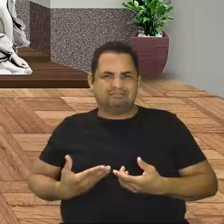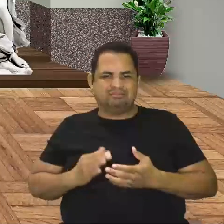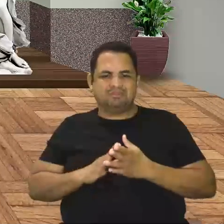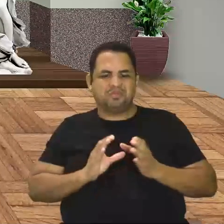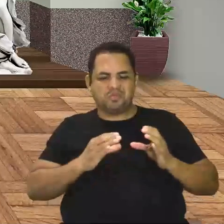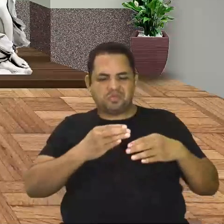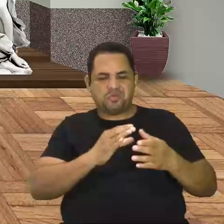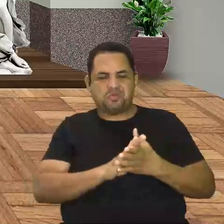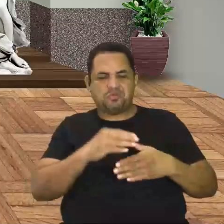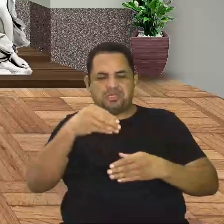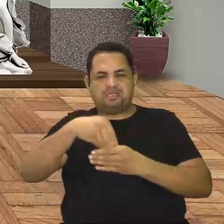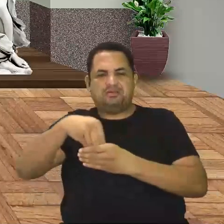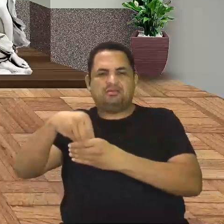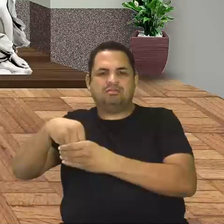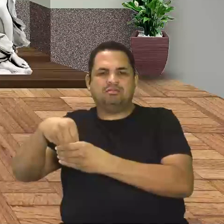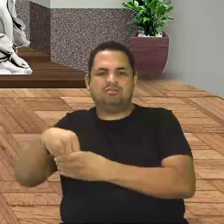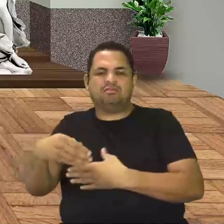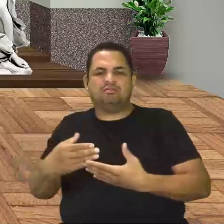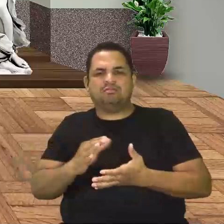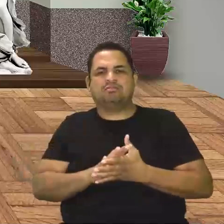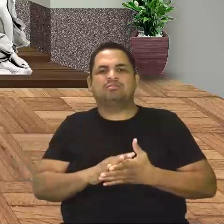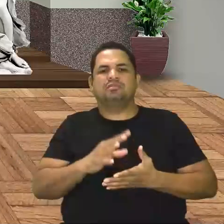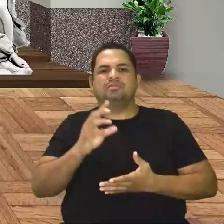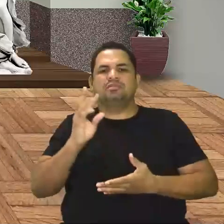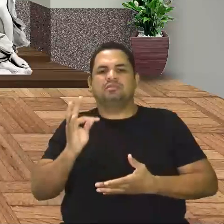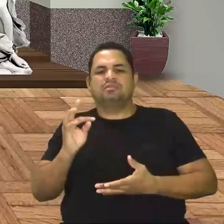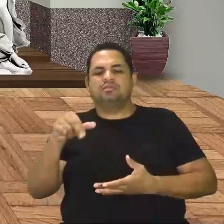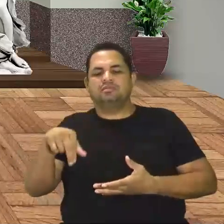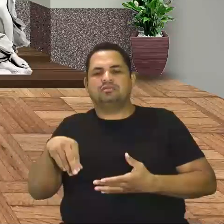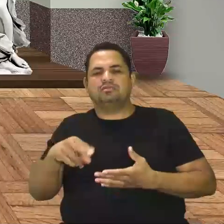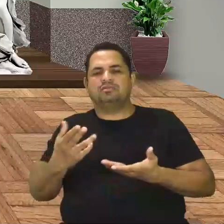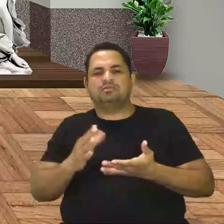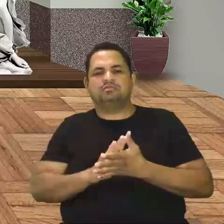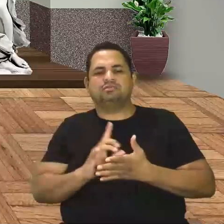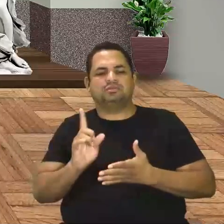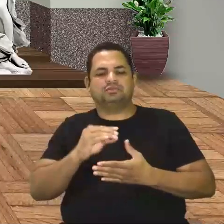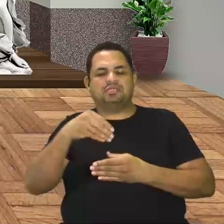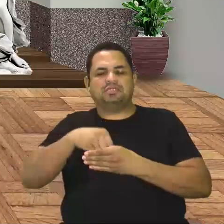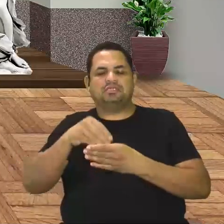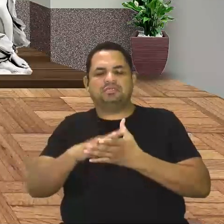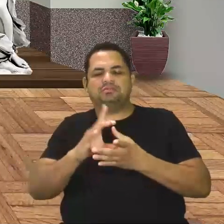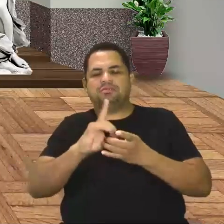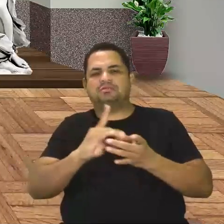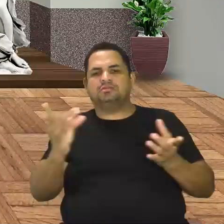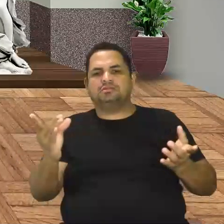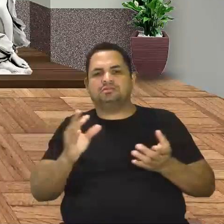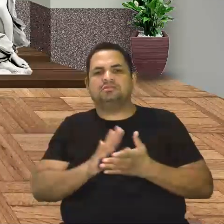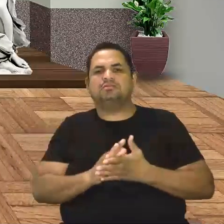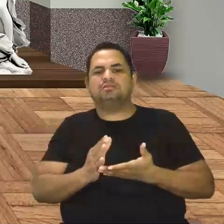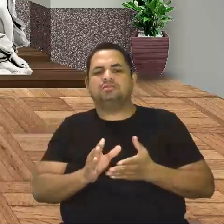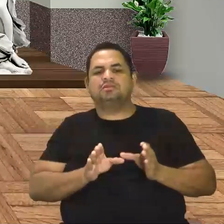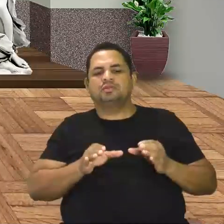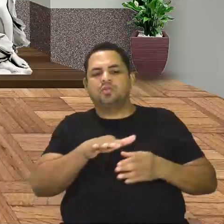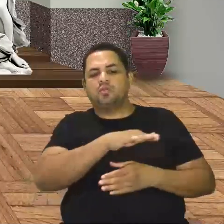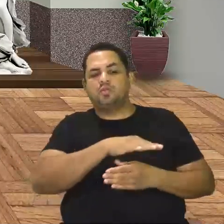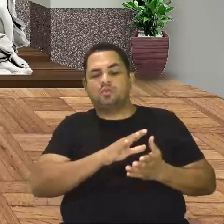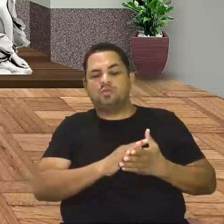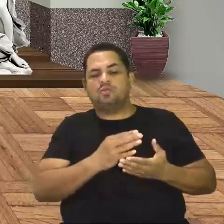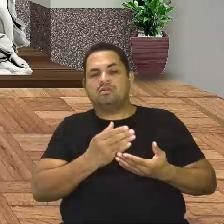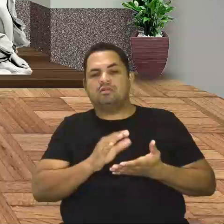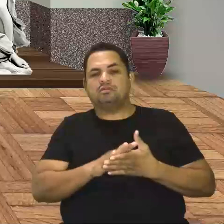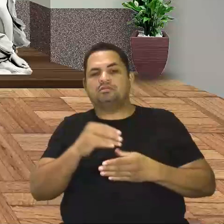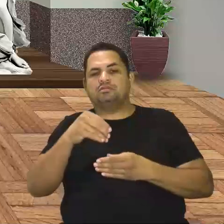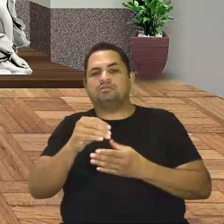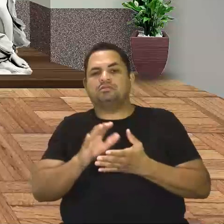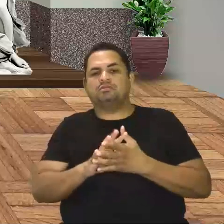colégio eleitoral. Tancredo Neves não foi eleito democraticamente. Foi eleito pelo colégio eleitoral